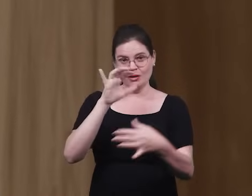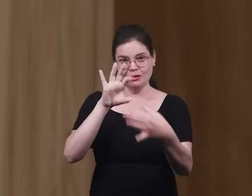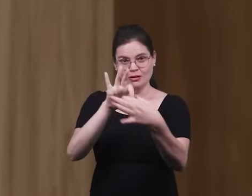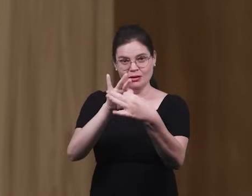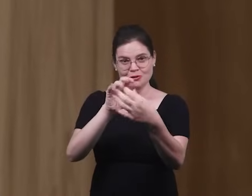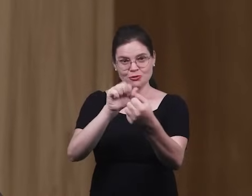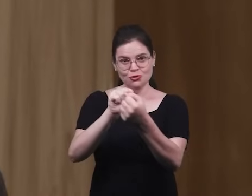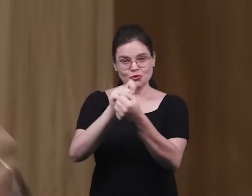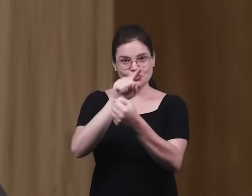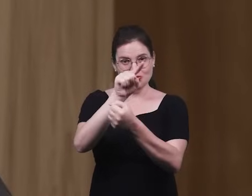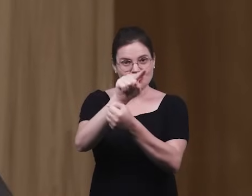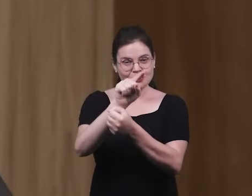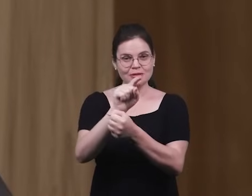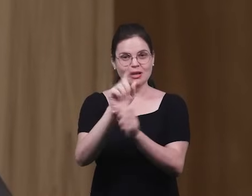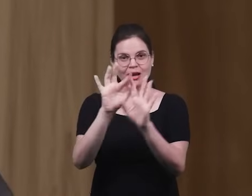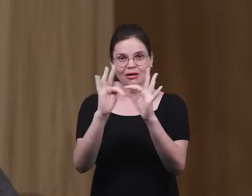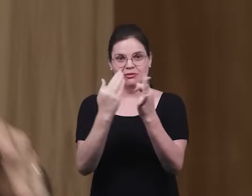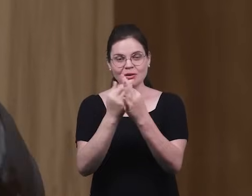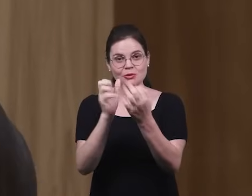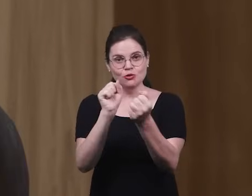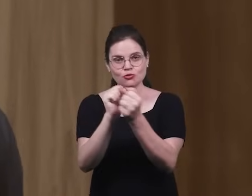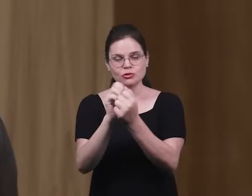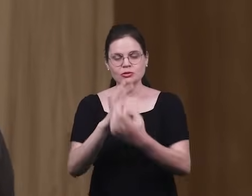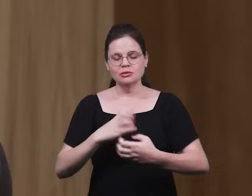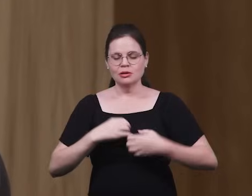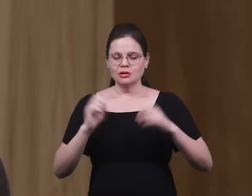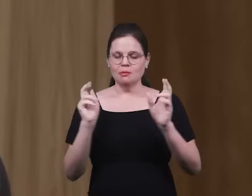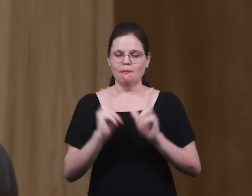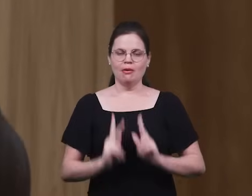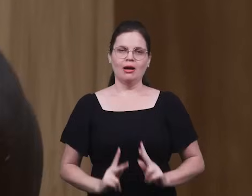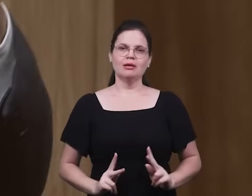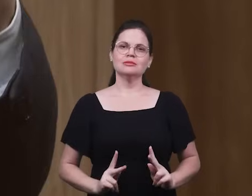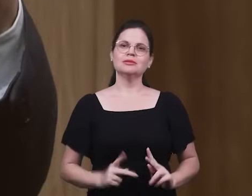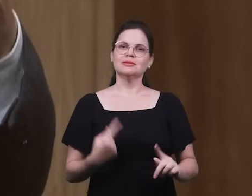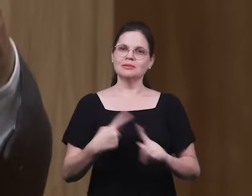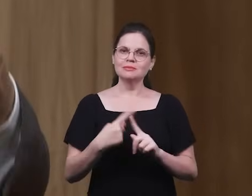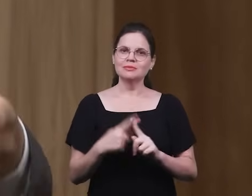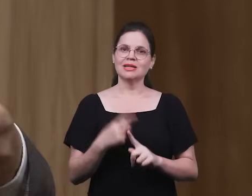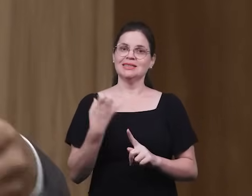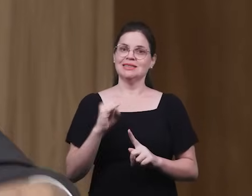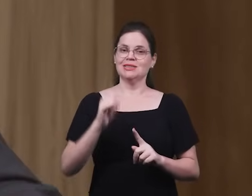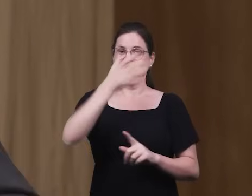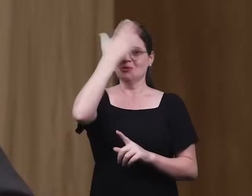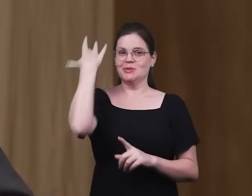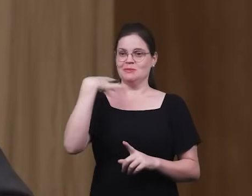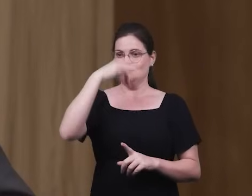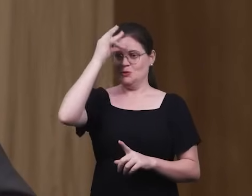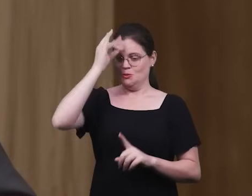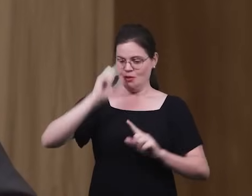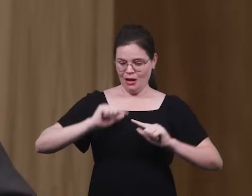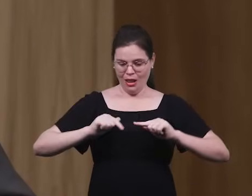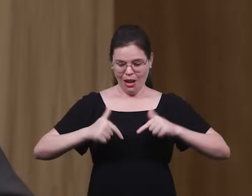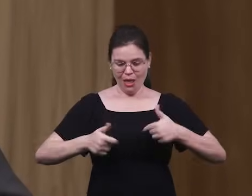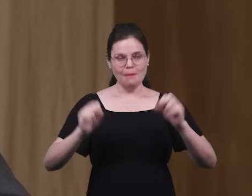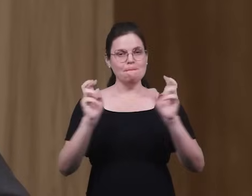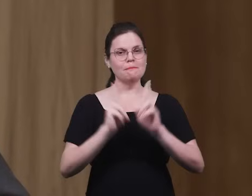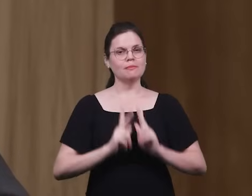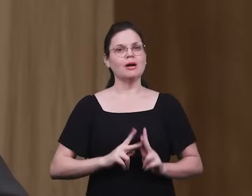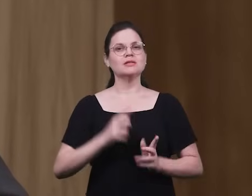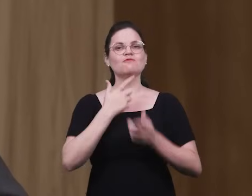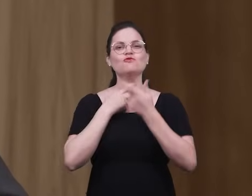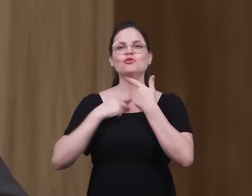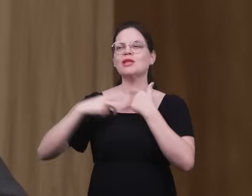Senhor da Senhora da sua família a paz porque onde o Espírito Santo reina vem a eternidade vem a vontade do Senhor